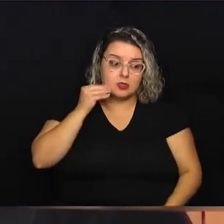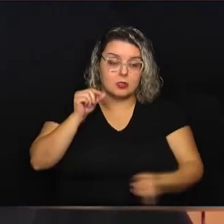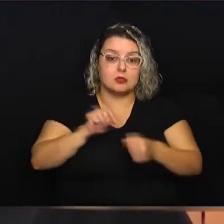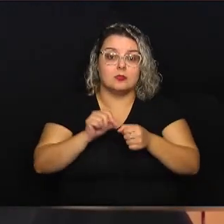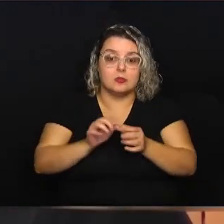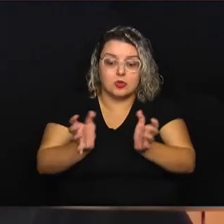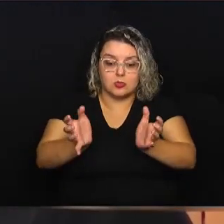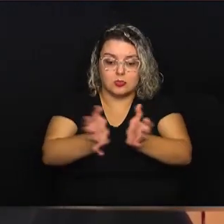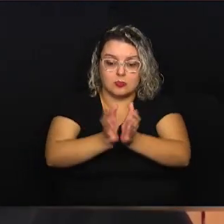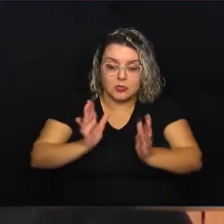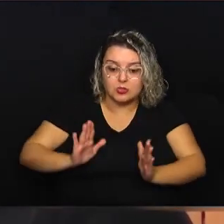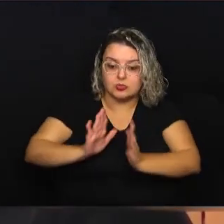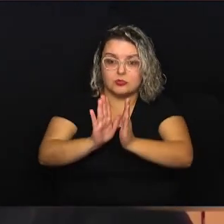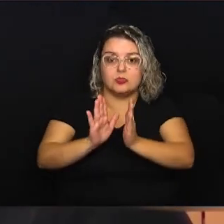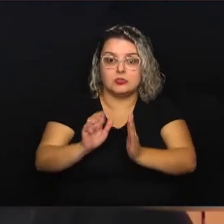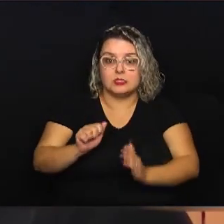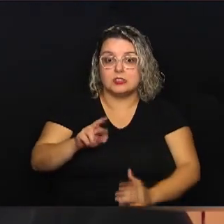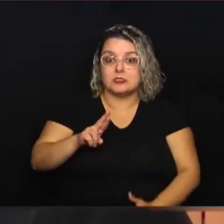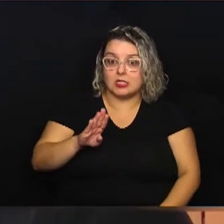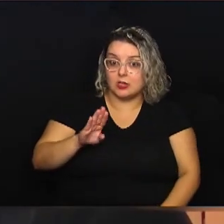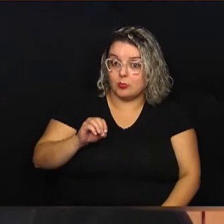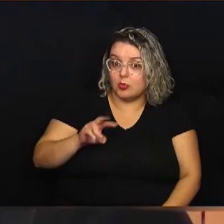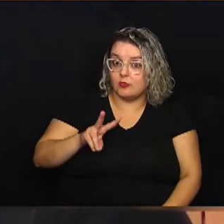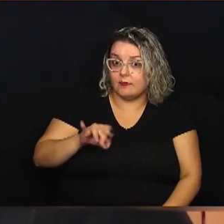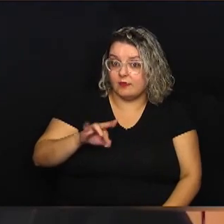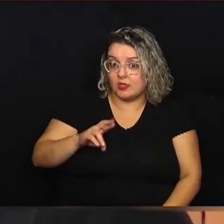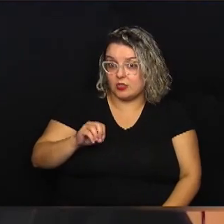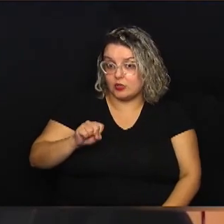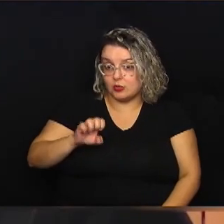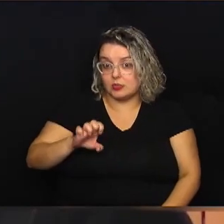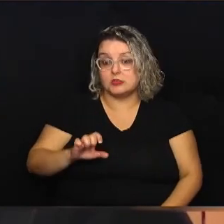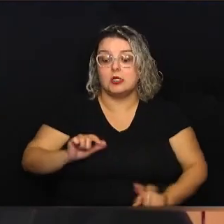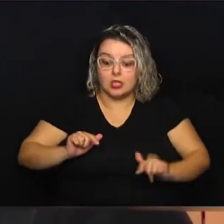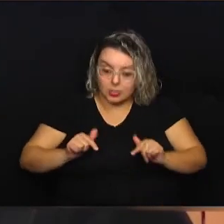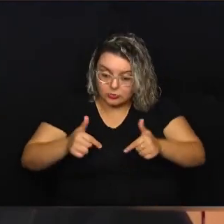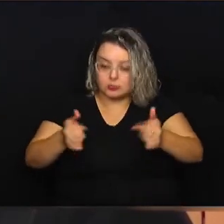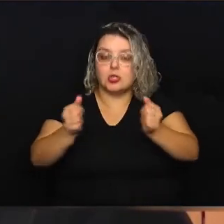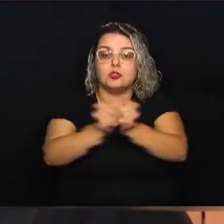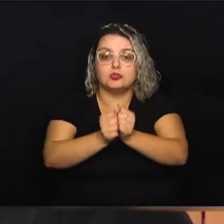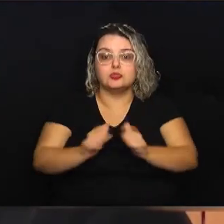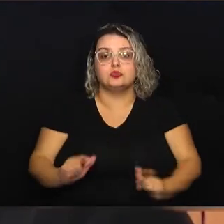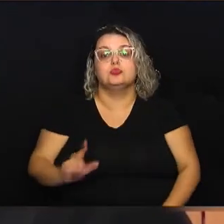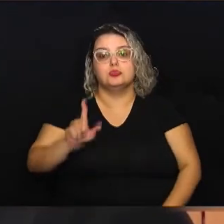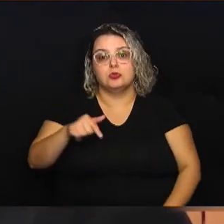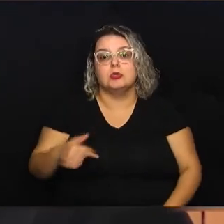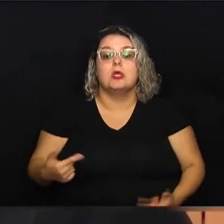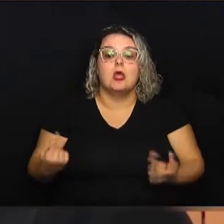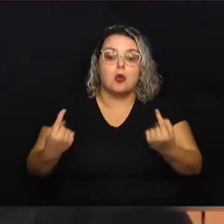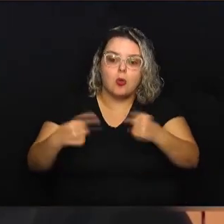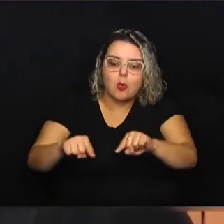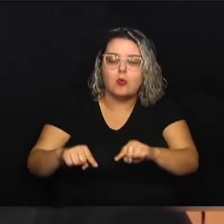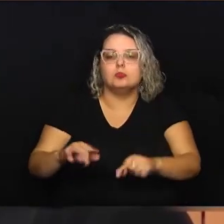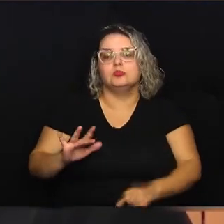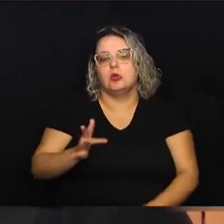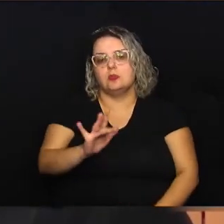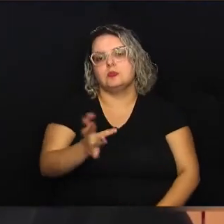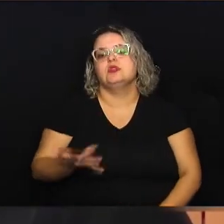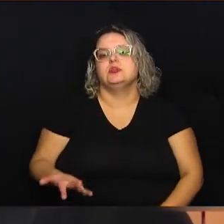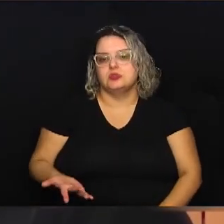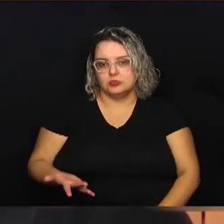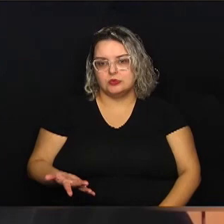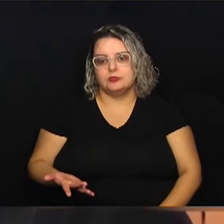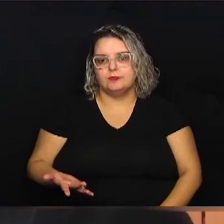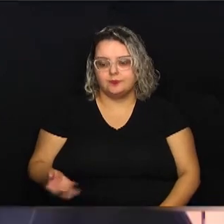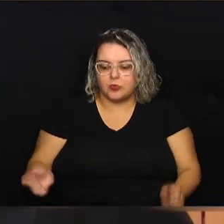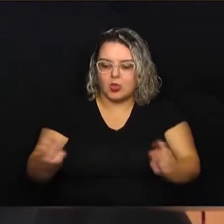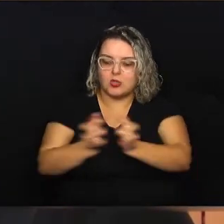de Enfrentamento das Arboviroses. É a gente lutar junto uma luta que é contra o mosquito. O quanto que pode